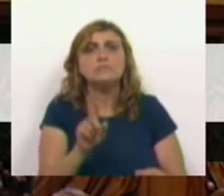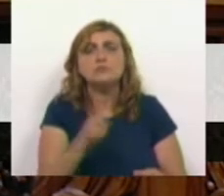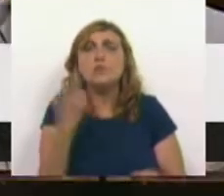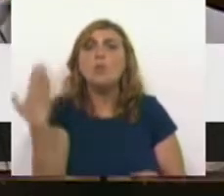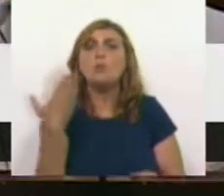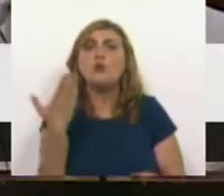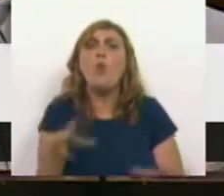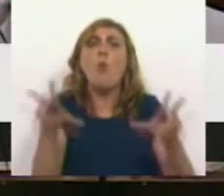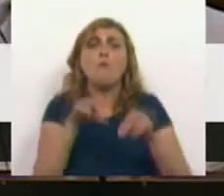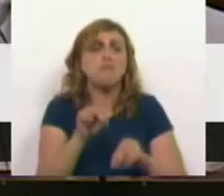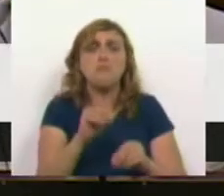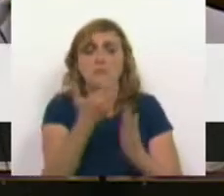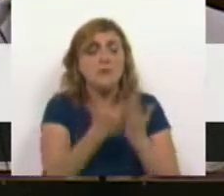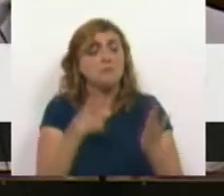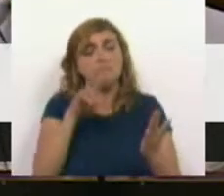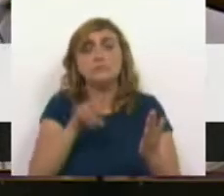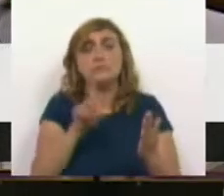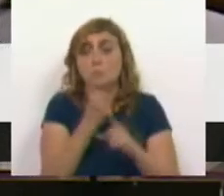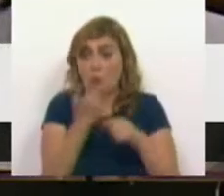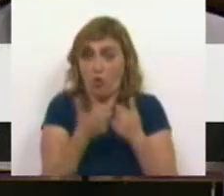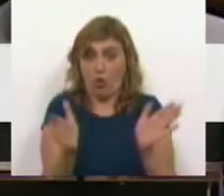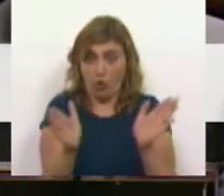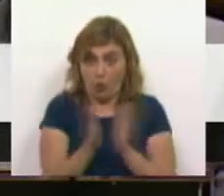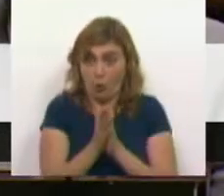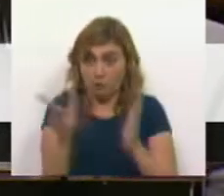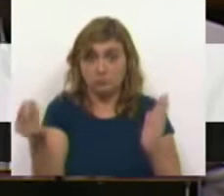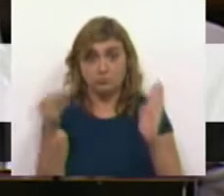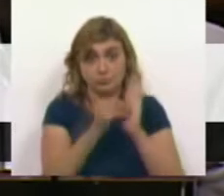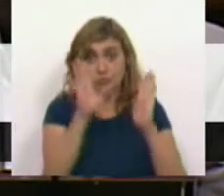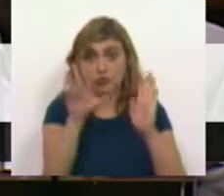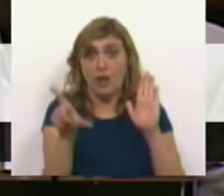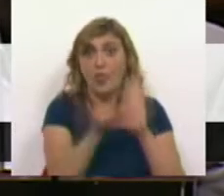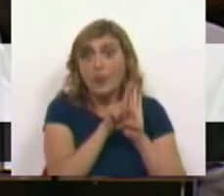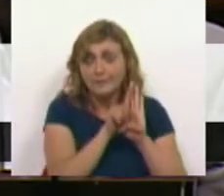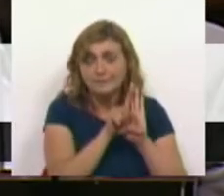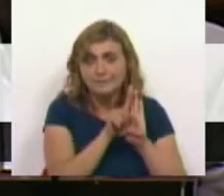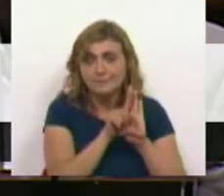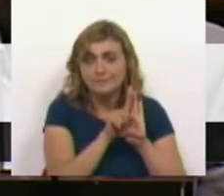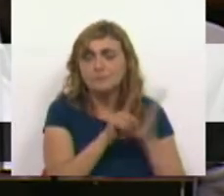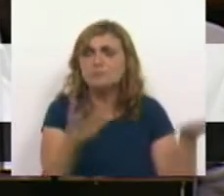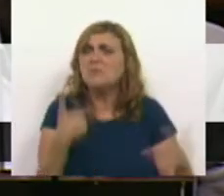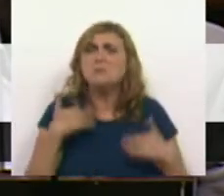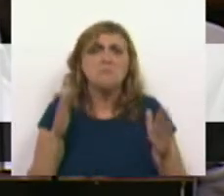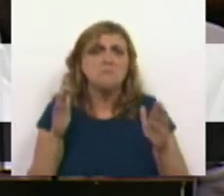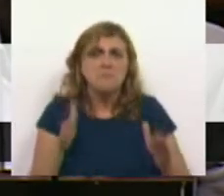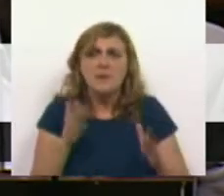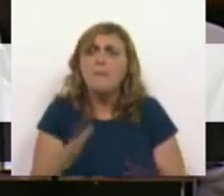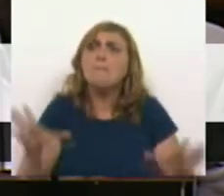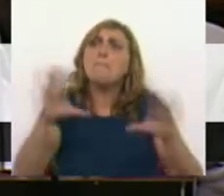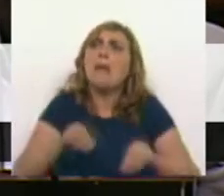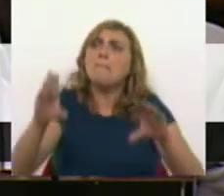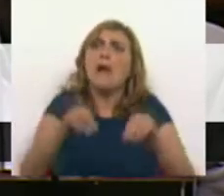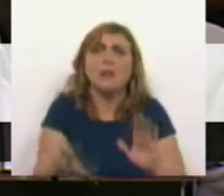nenhum direito novo, porque todos aqueles que consagra já estão consagrados na lei. Não precisamos de mais